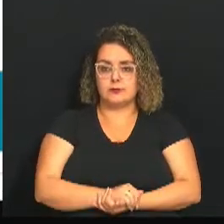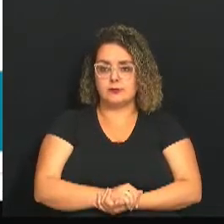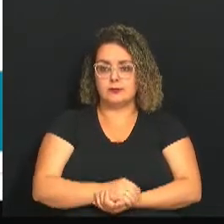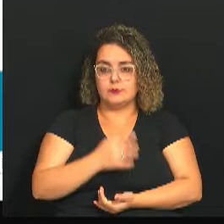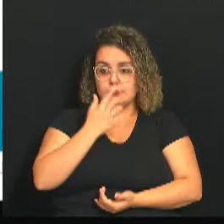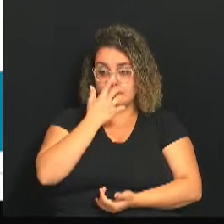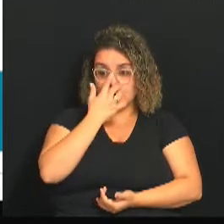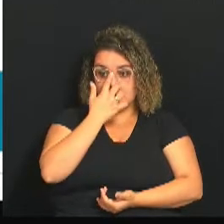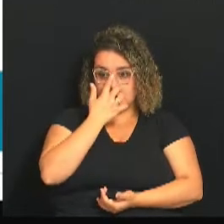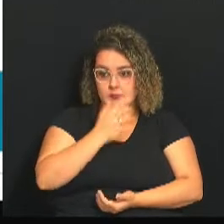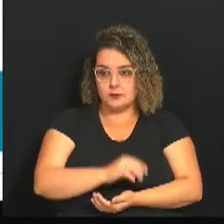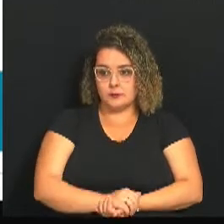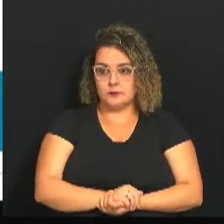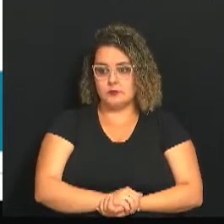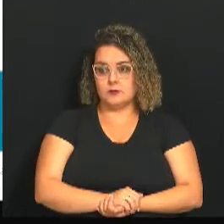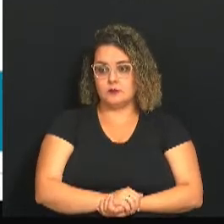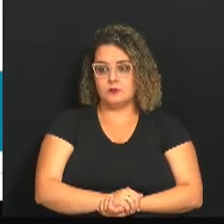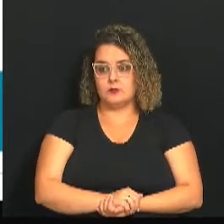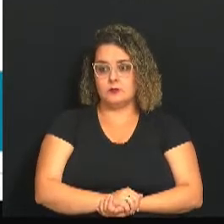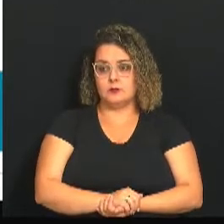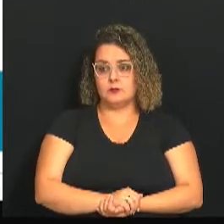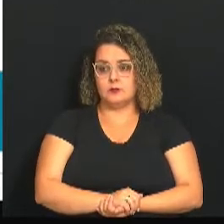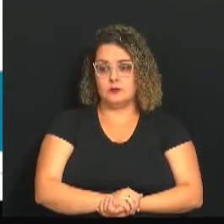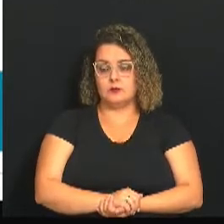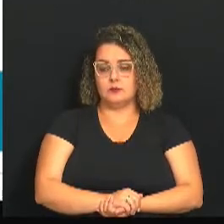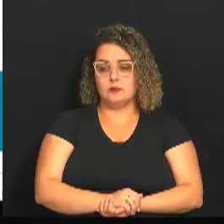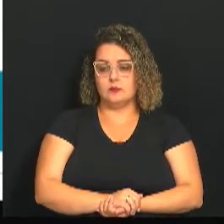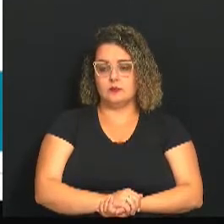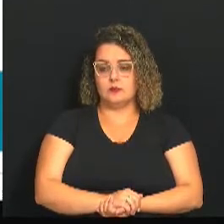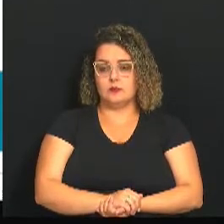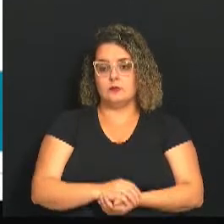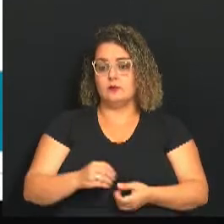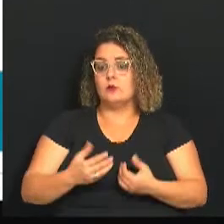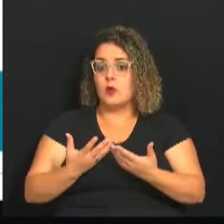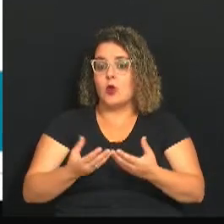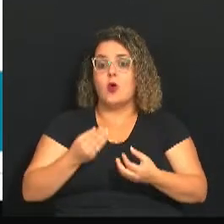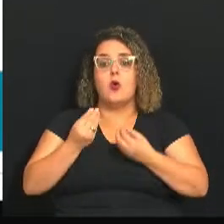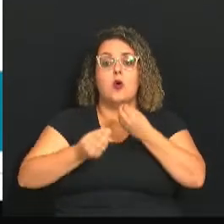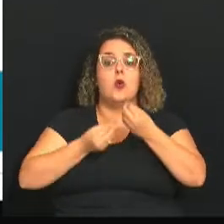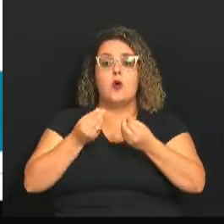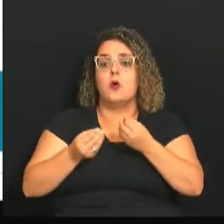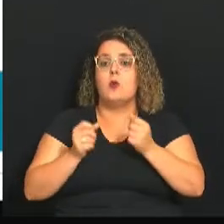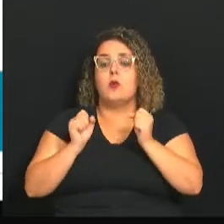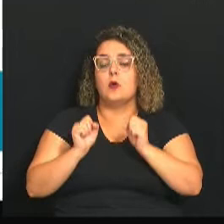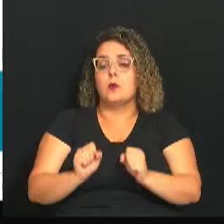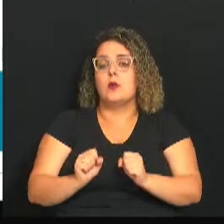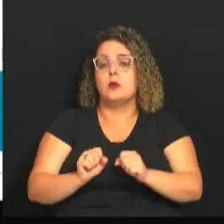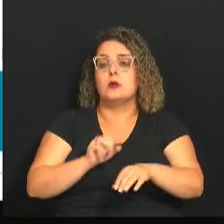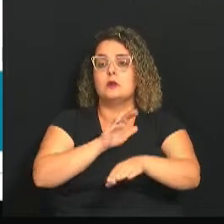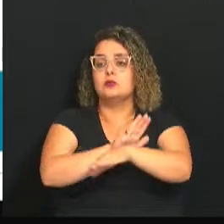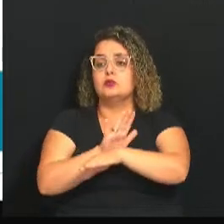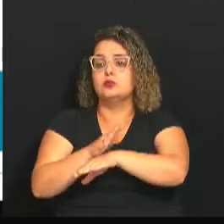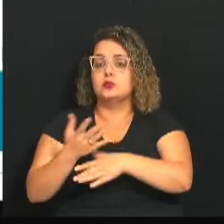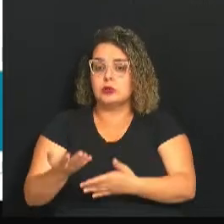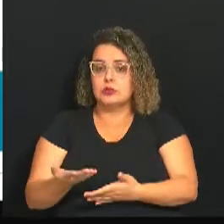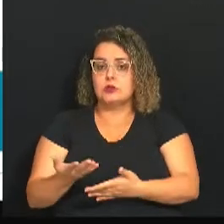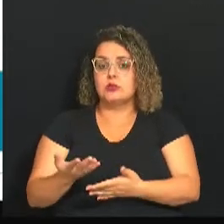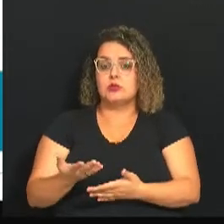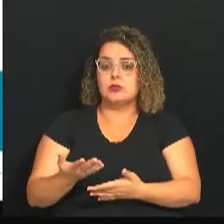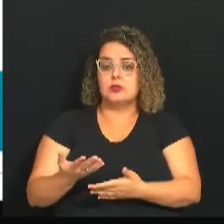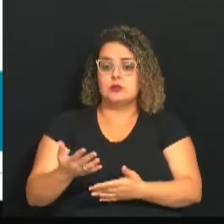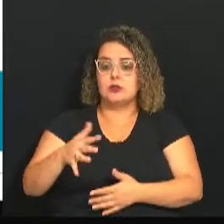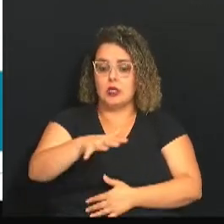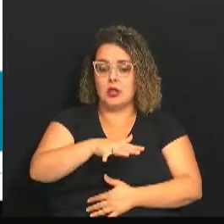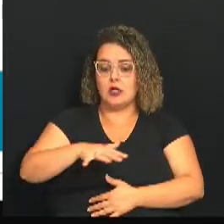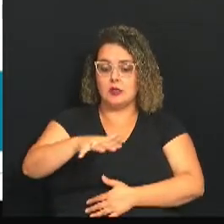E o nosso questionamento, né, e a nossa oferta é como que nós podemos contribuir, né, da área da meteorologia